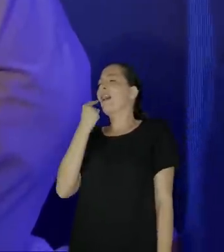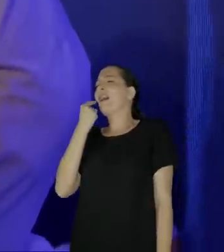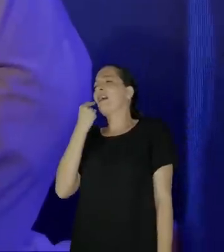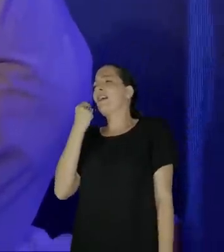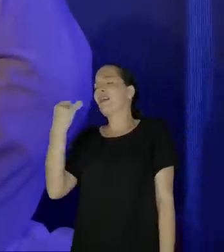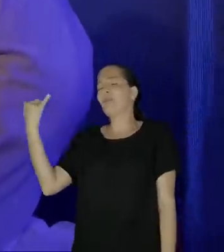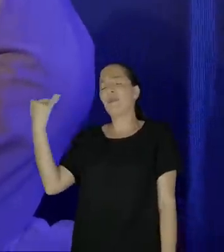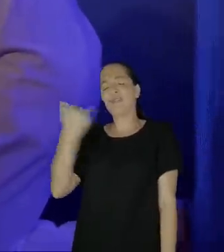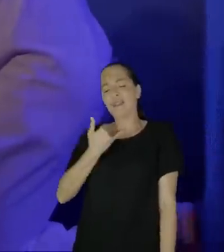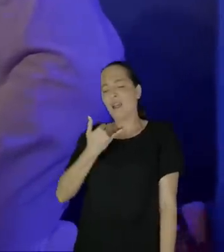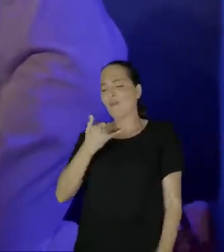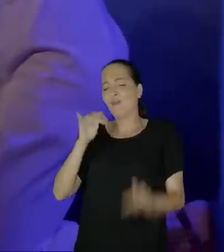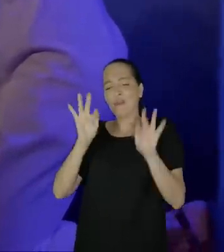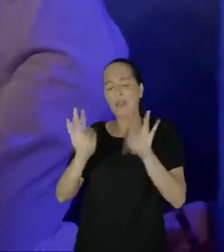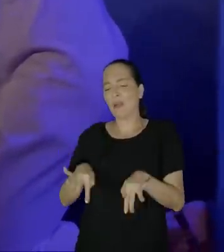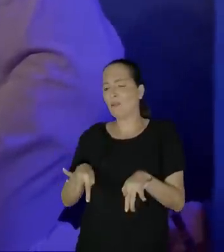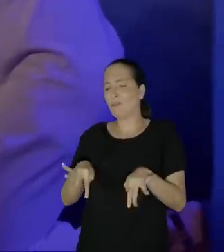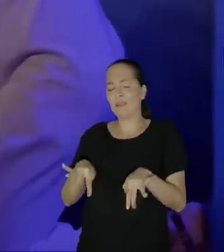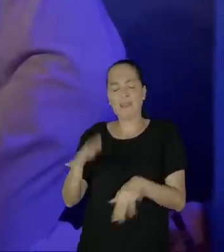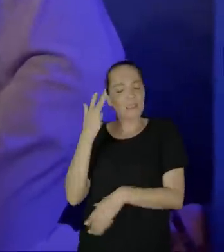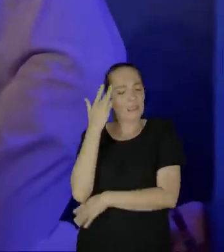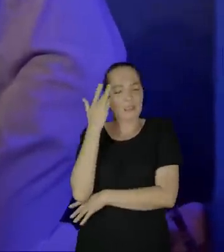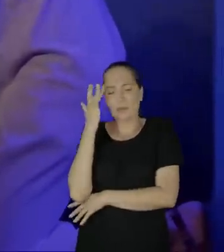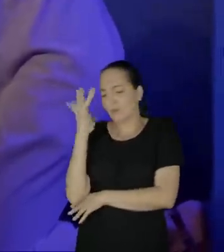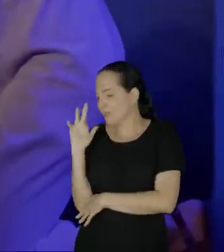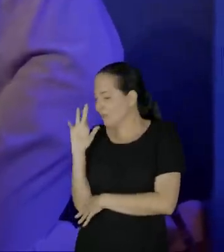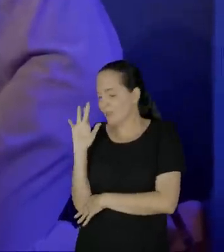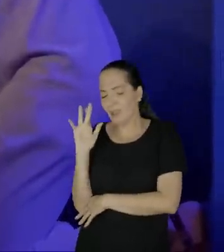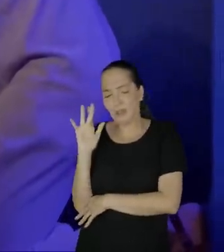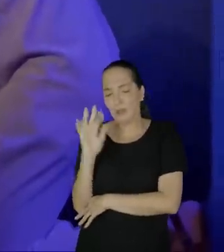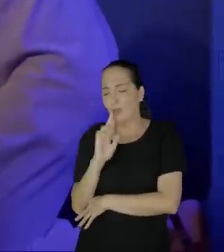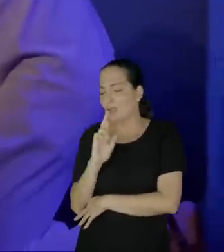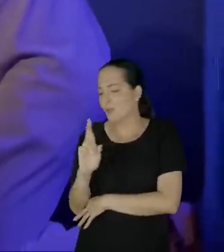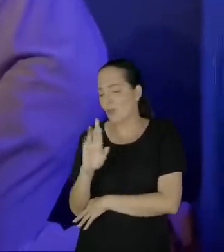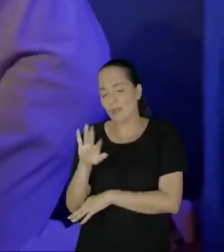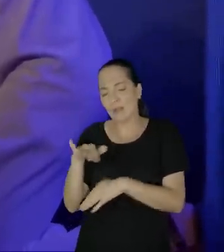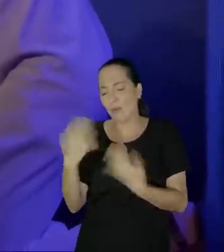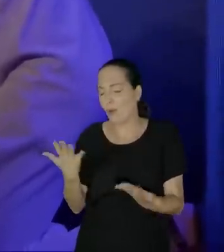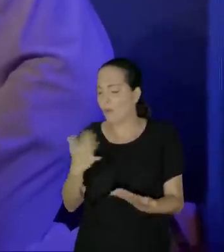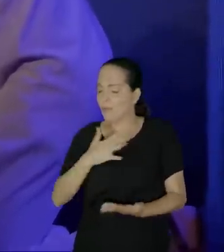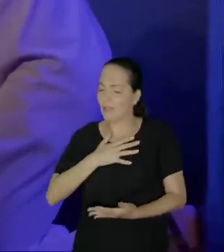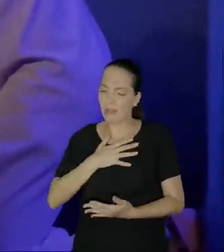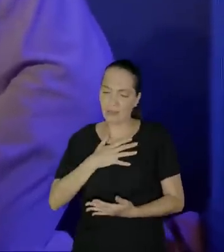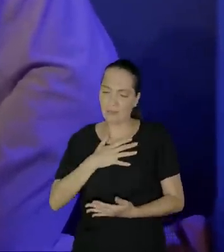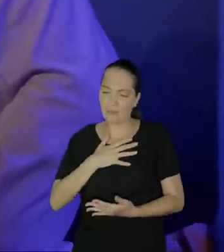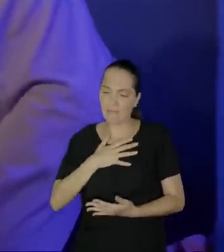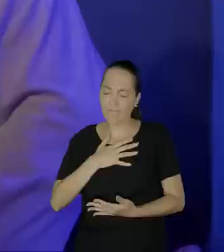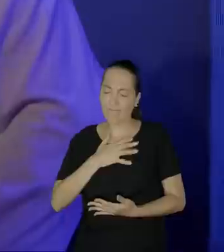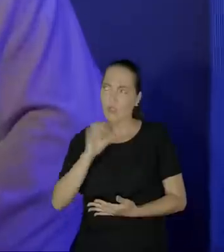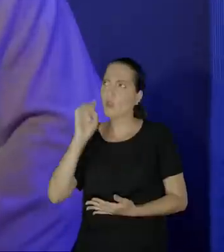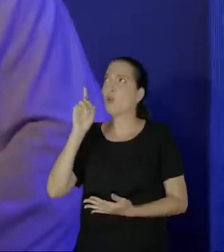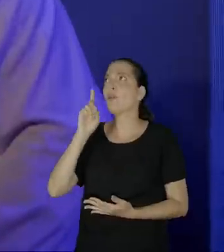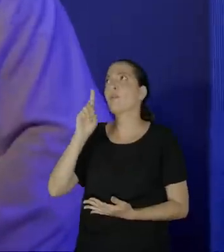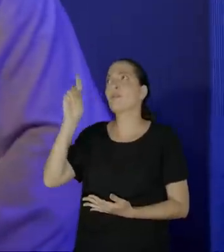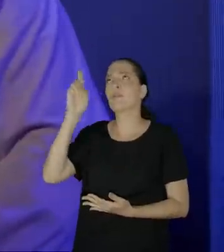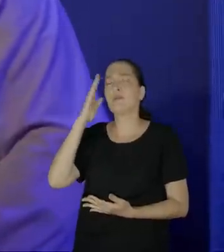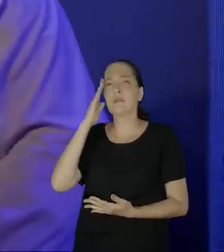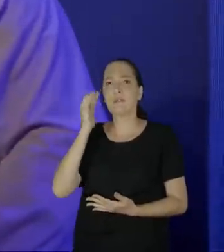terminar assim, não sei o que teria feito. Quem sabe?